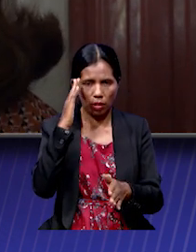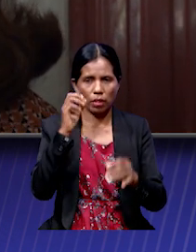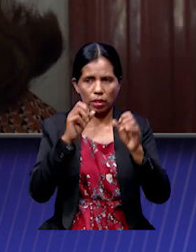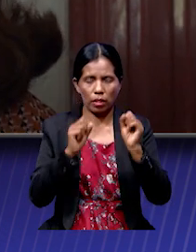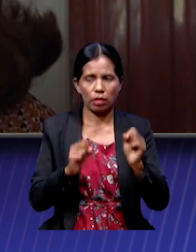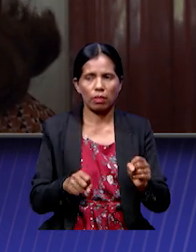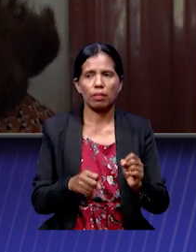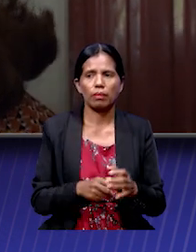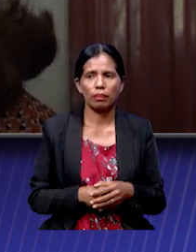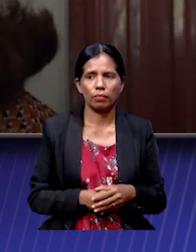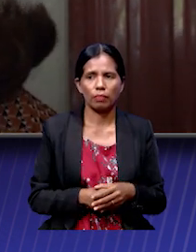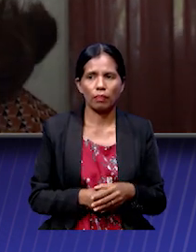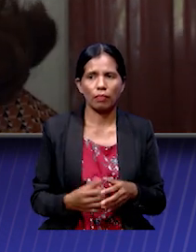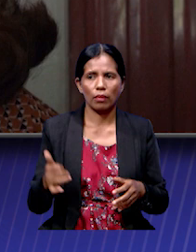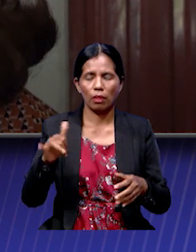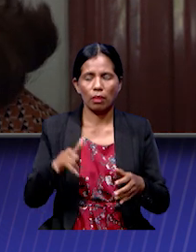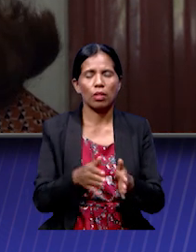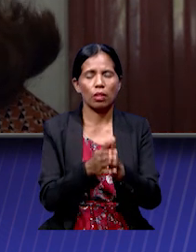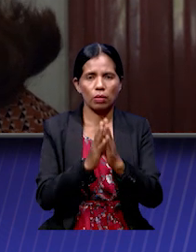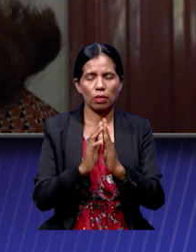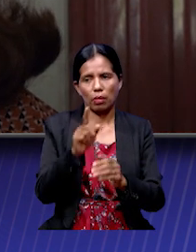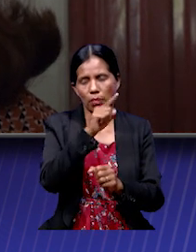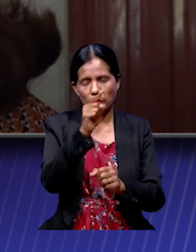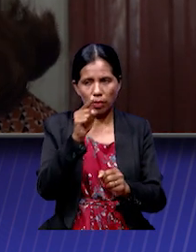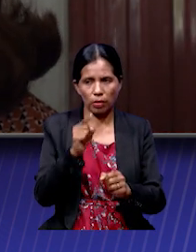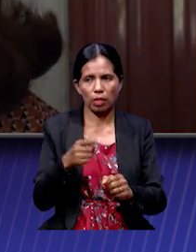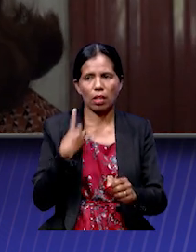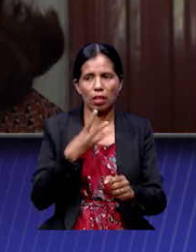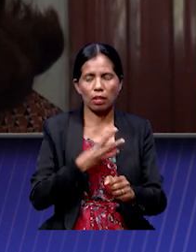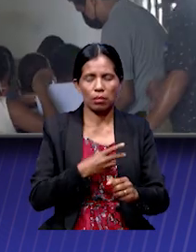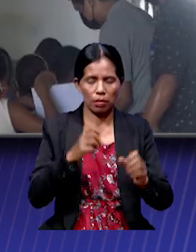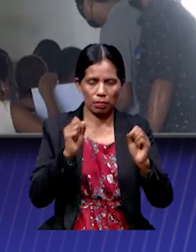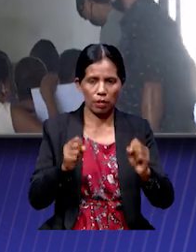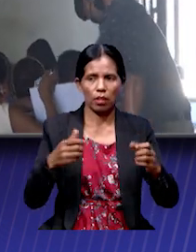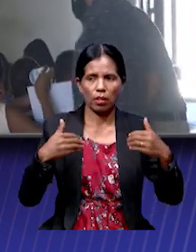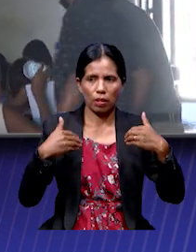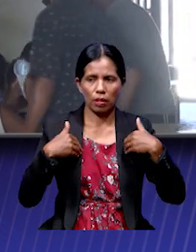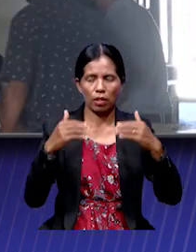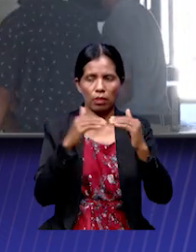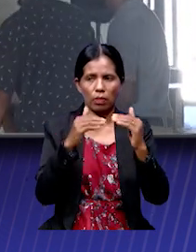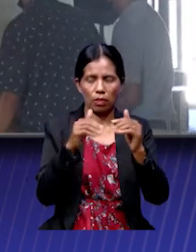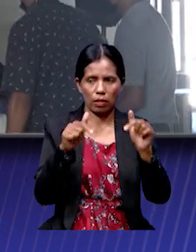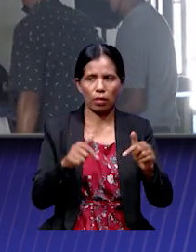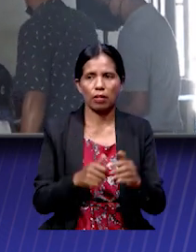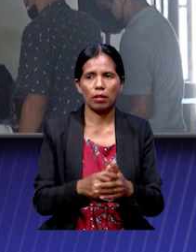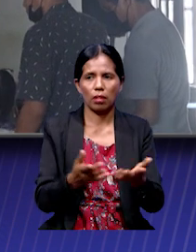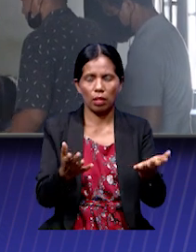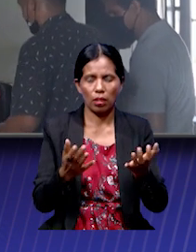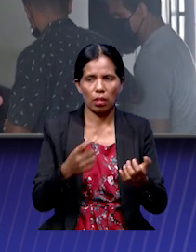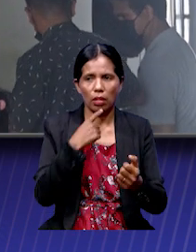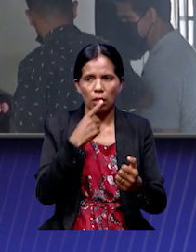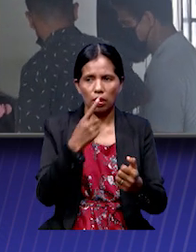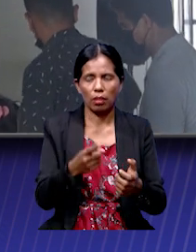belle sira bel husu mos perguntas e a mi belle iha dialogo de ne. A cara de mos